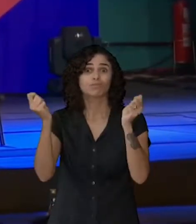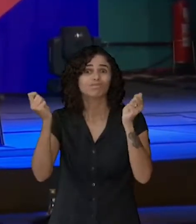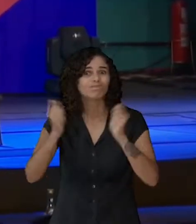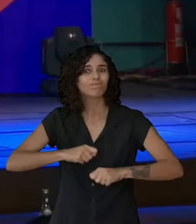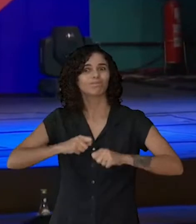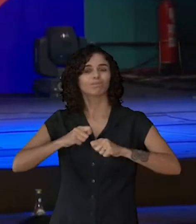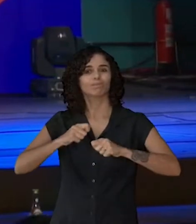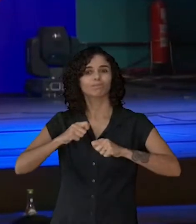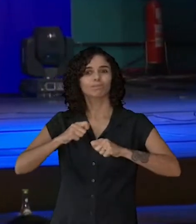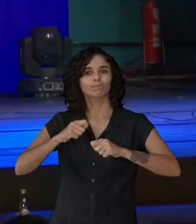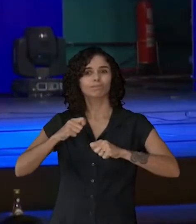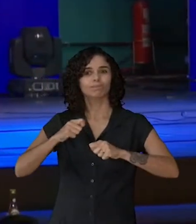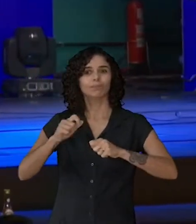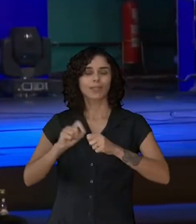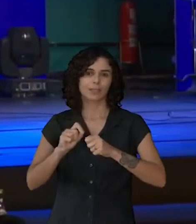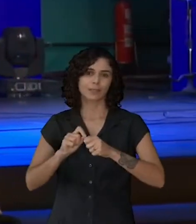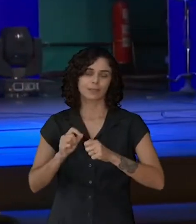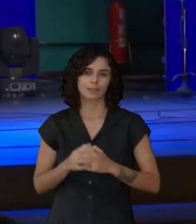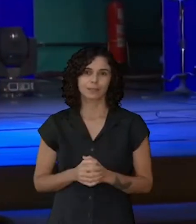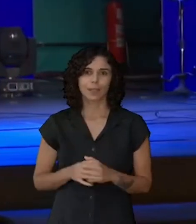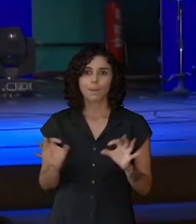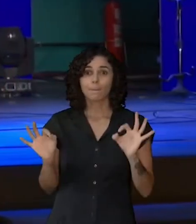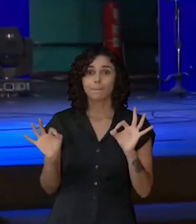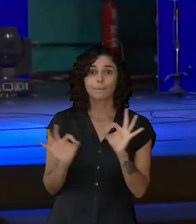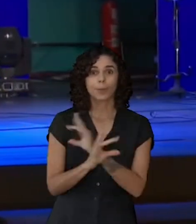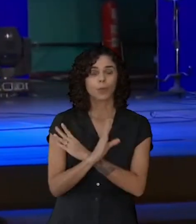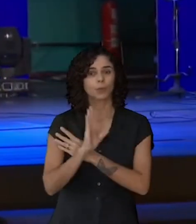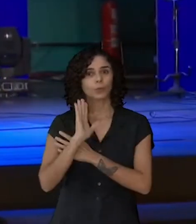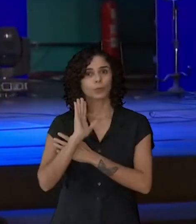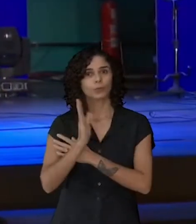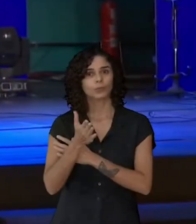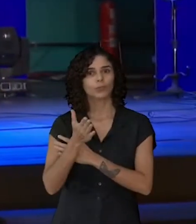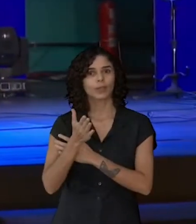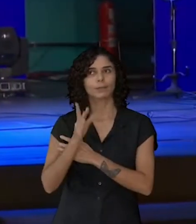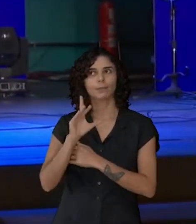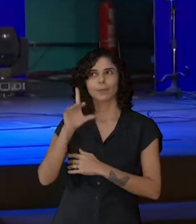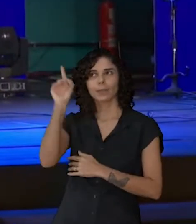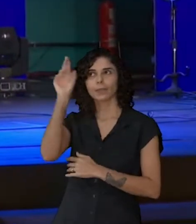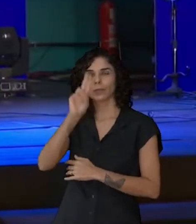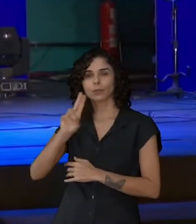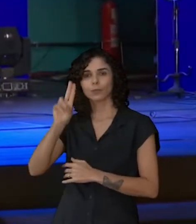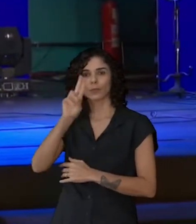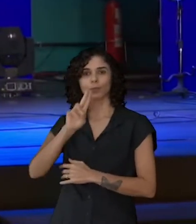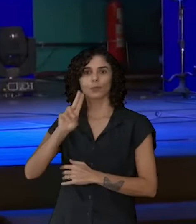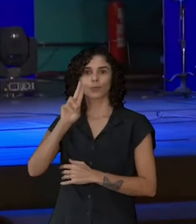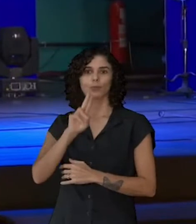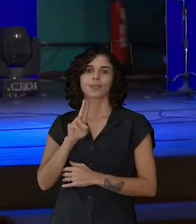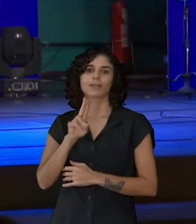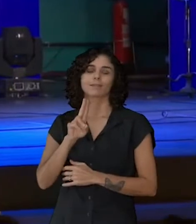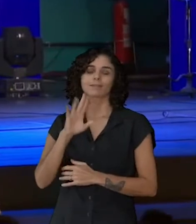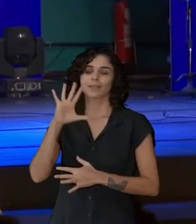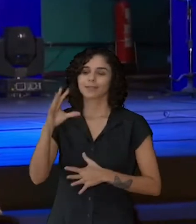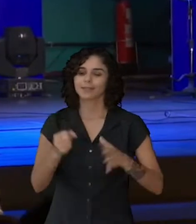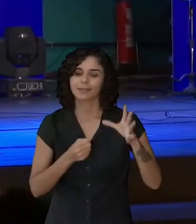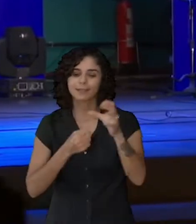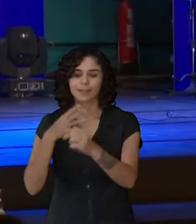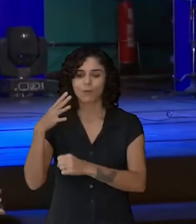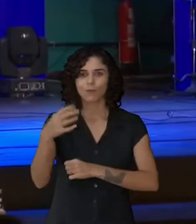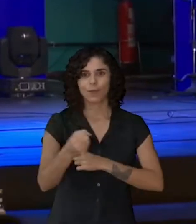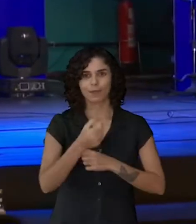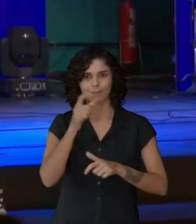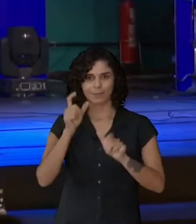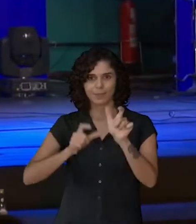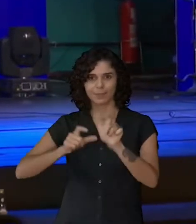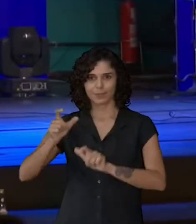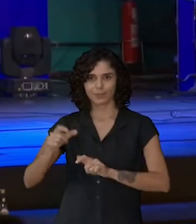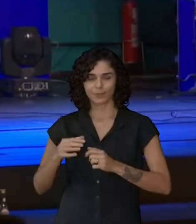e que estão prontos para ser instrumento da obra de Deus para alcançar pessoas. Porque